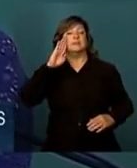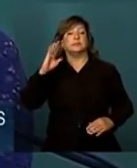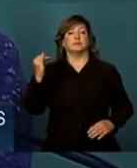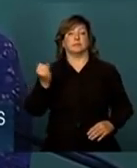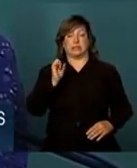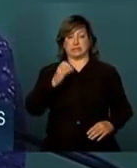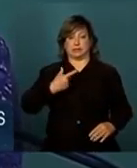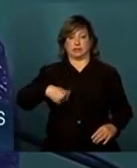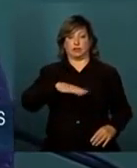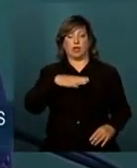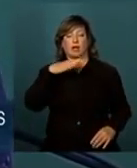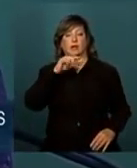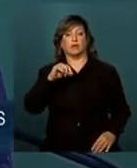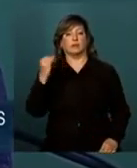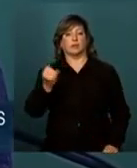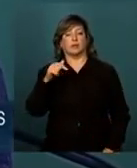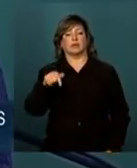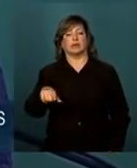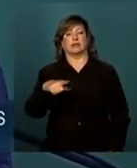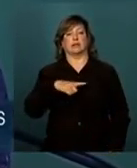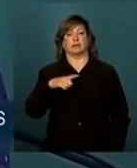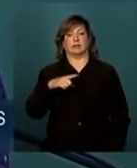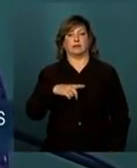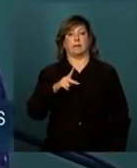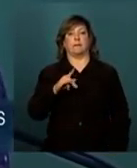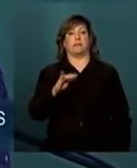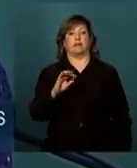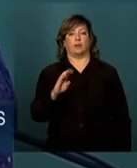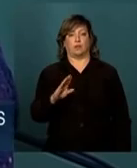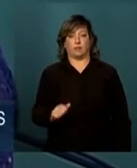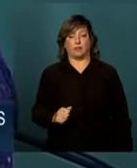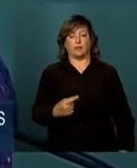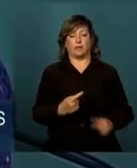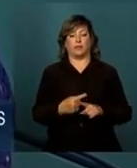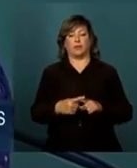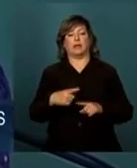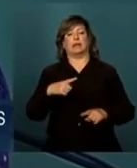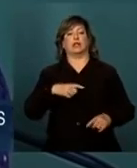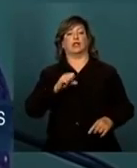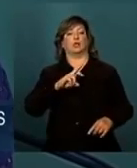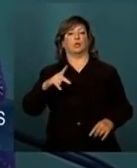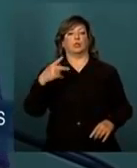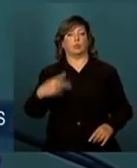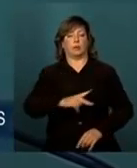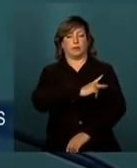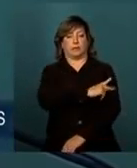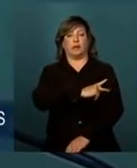gente considerar a importância que tem o Mapitoba, que tem o sul do Piauí.